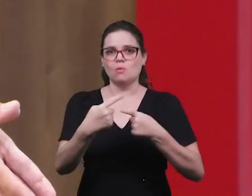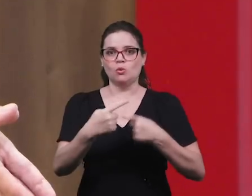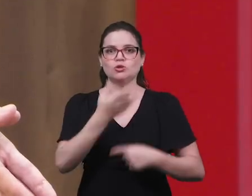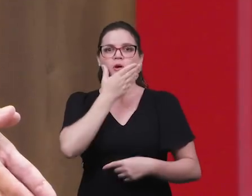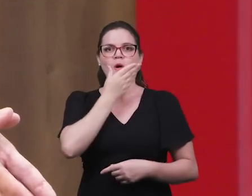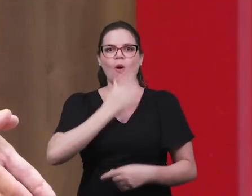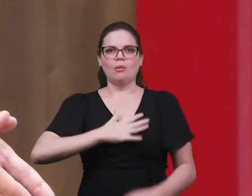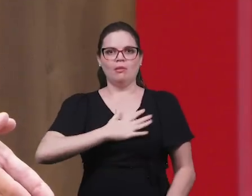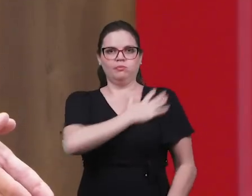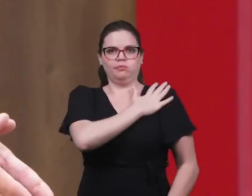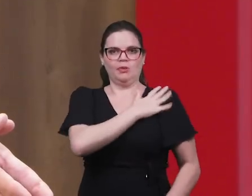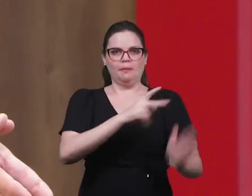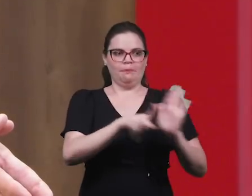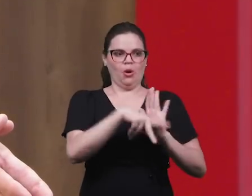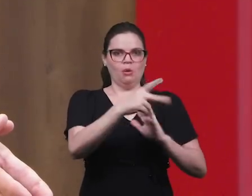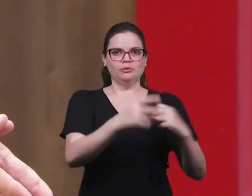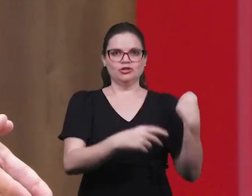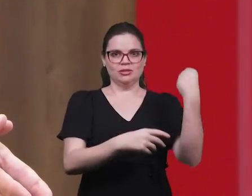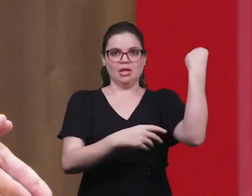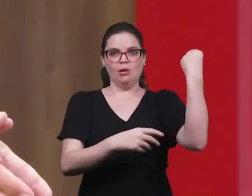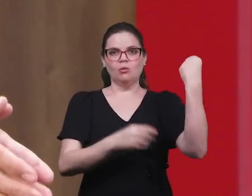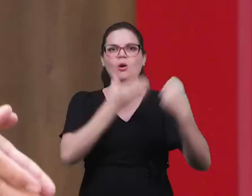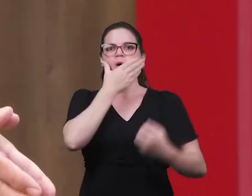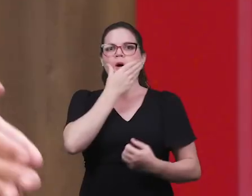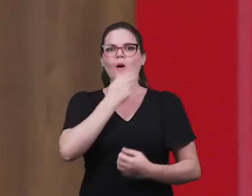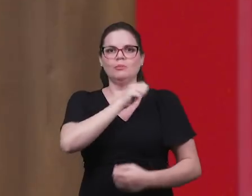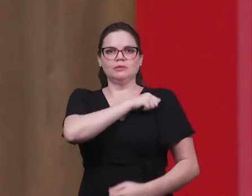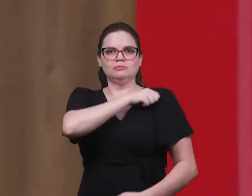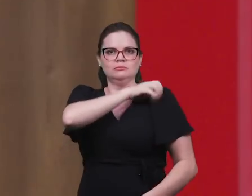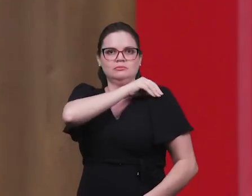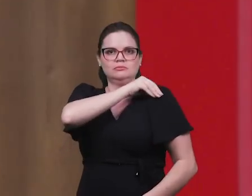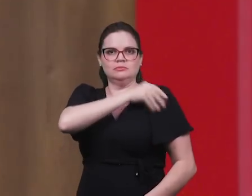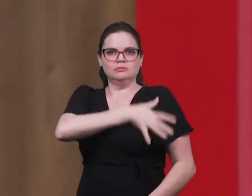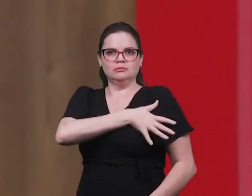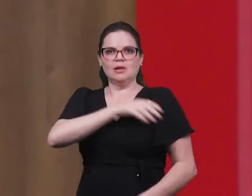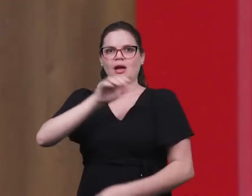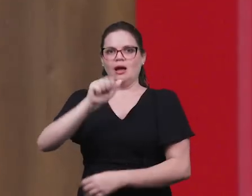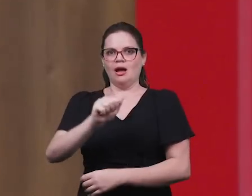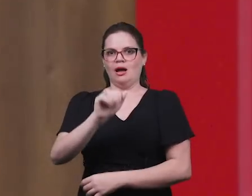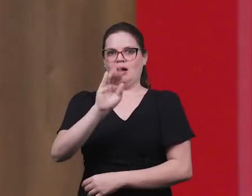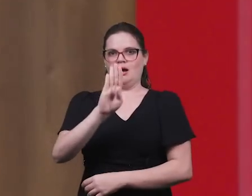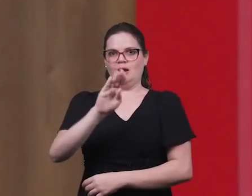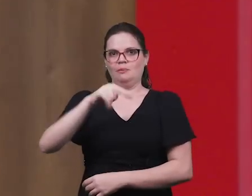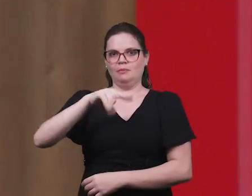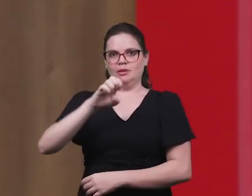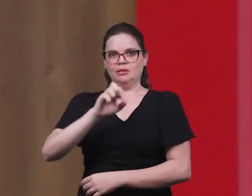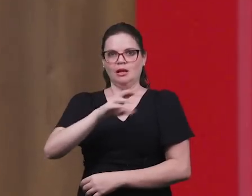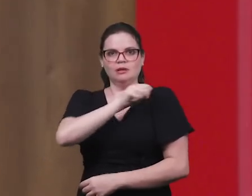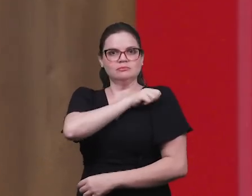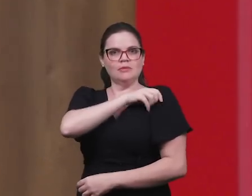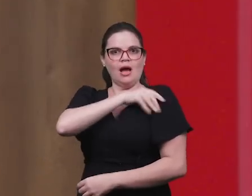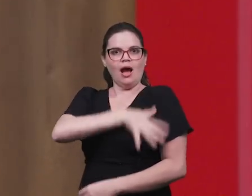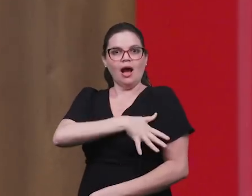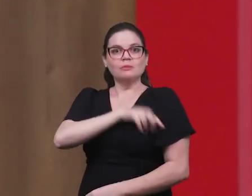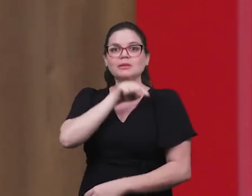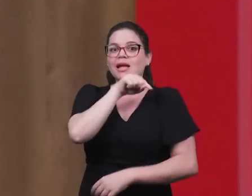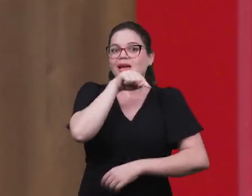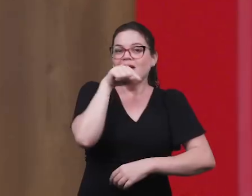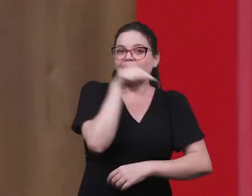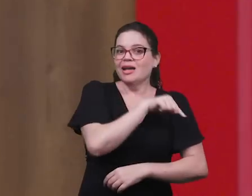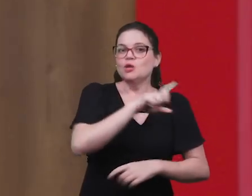Saul, que era Abner, depois de sua morte, ele vai lá e se coloca à disposição de Davi. Você vê o